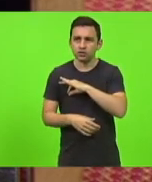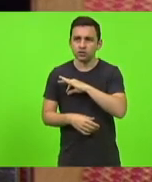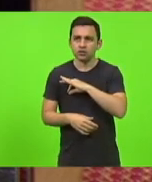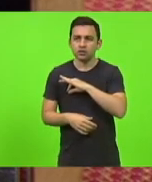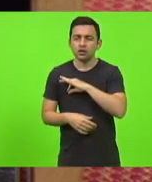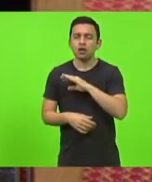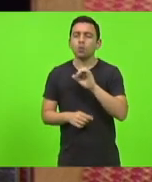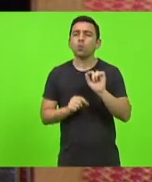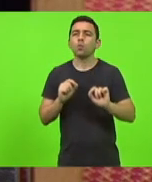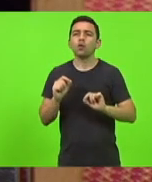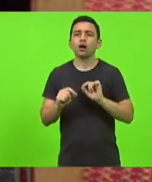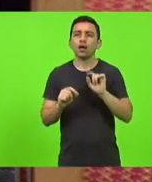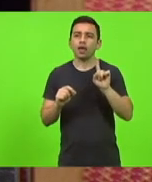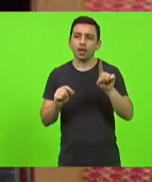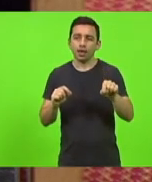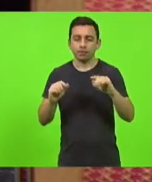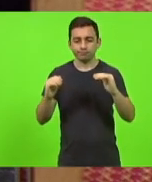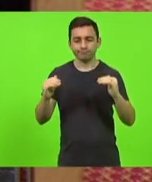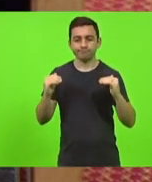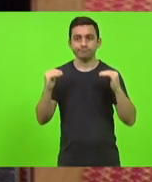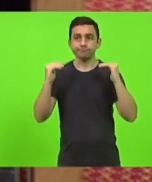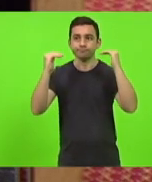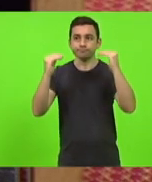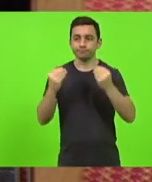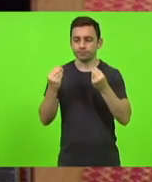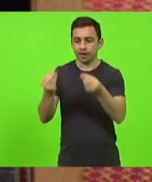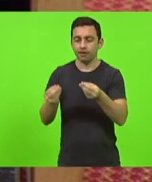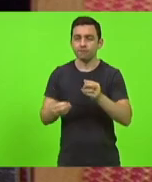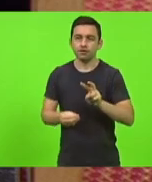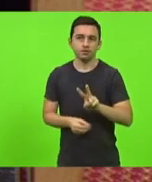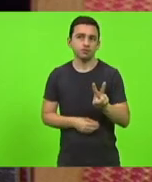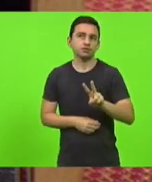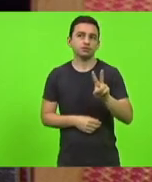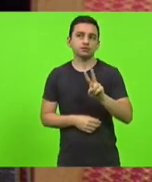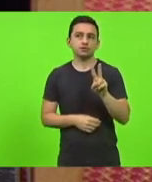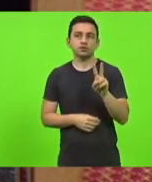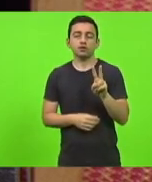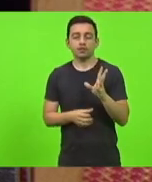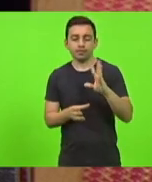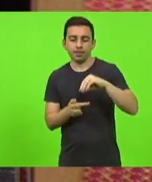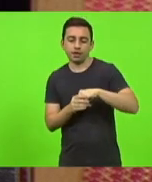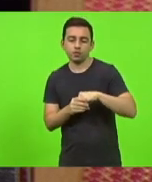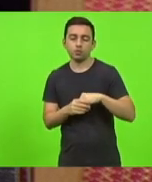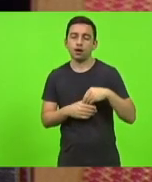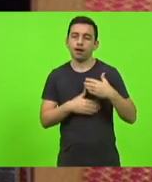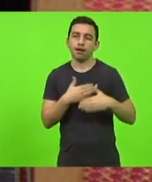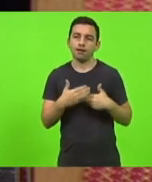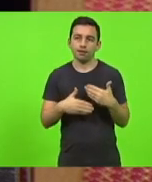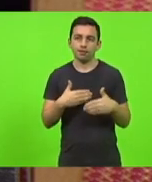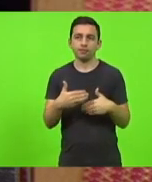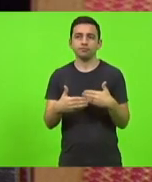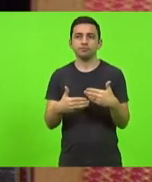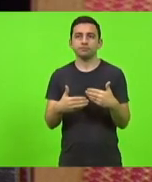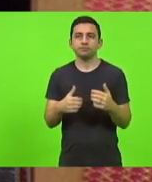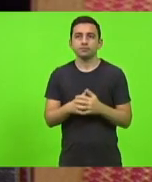questão promocional, a questão de valorização dentro da carreira e de